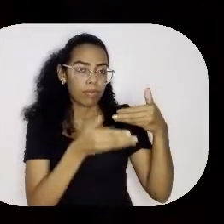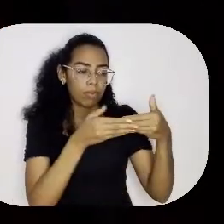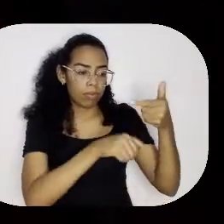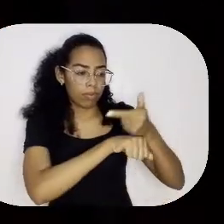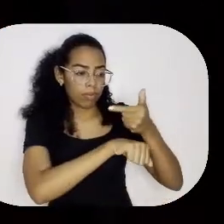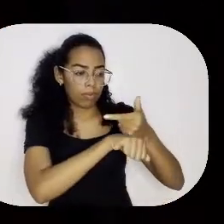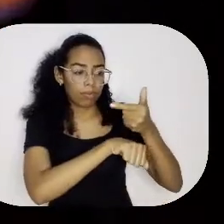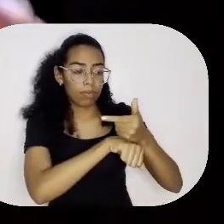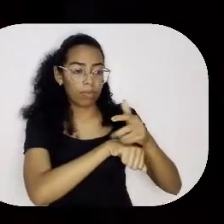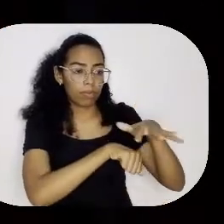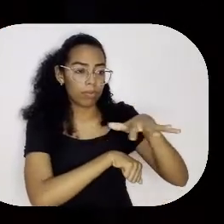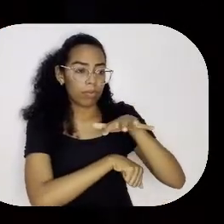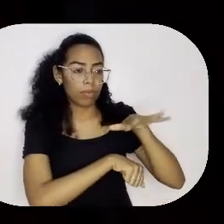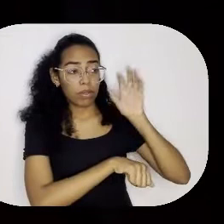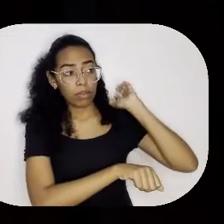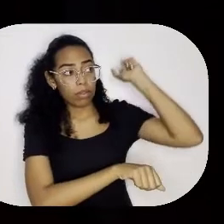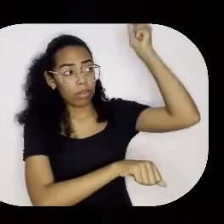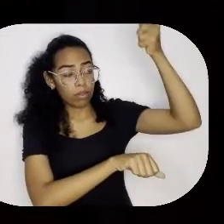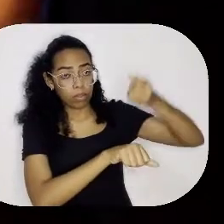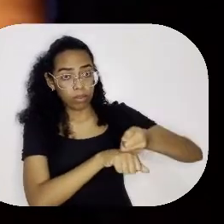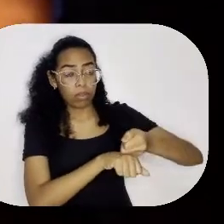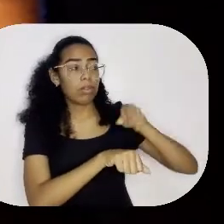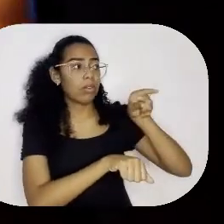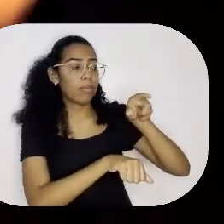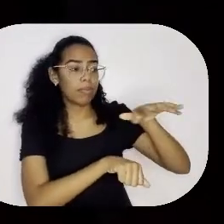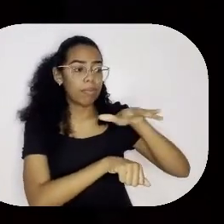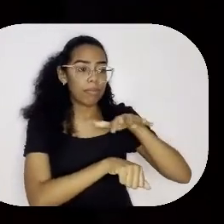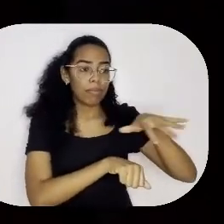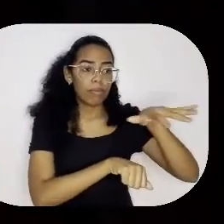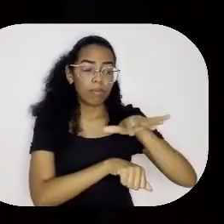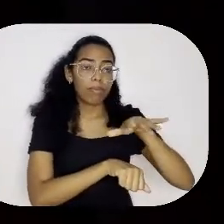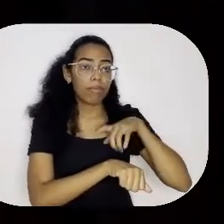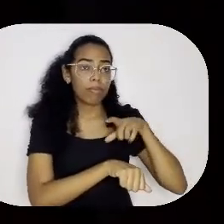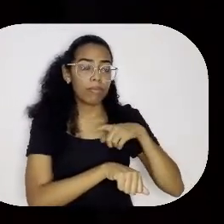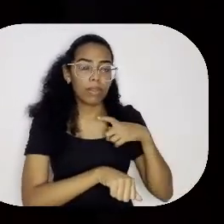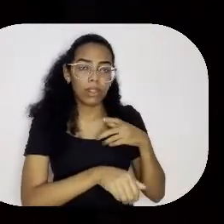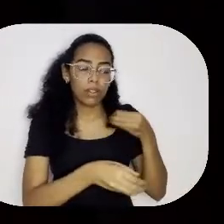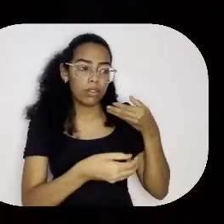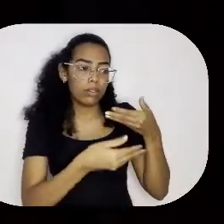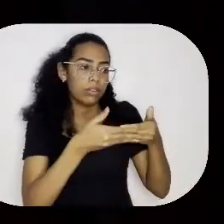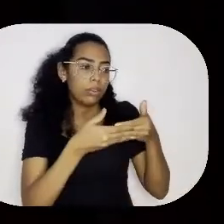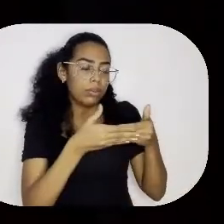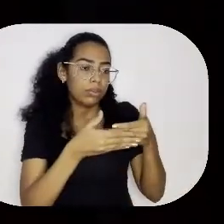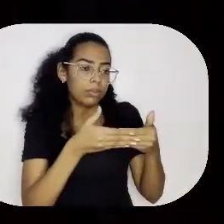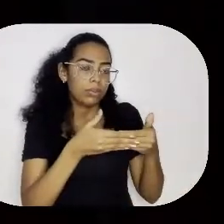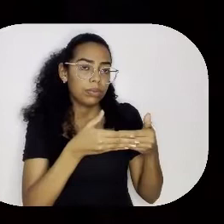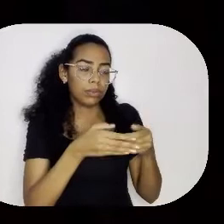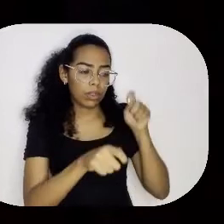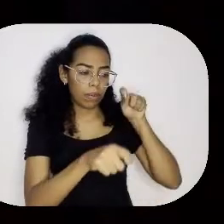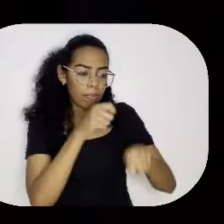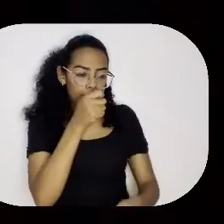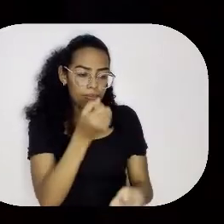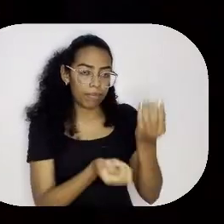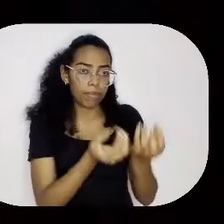né? Antiga praia do Peixe, e que veio já baleado lá no... Baleado foi bem cearense mesmo, né? Lá